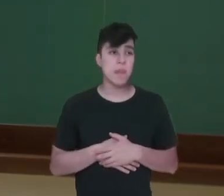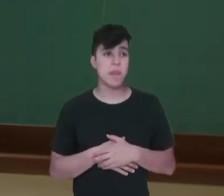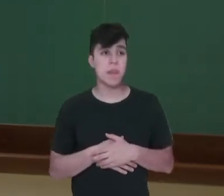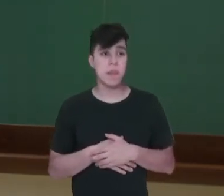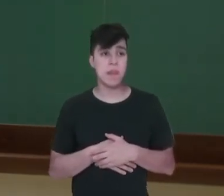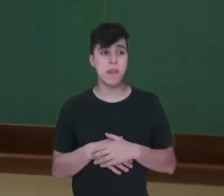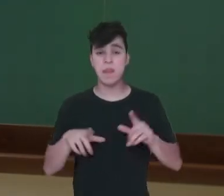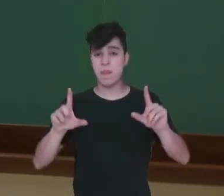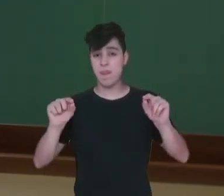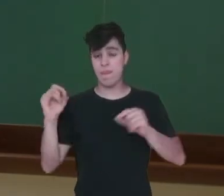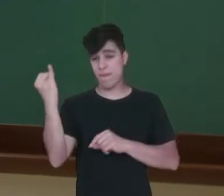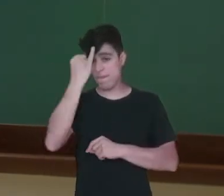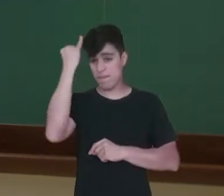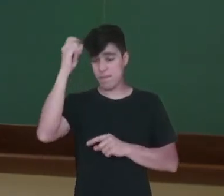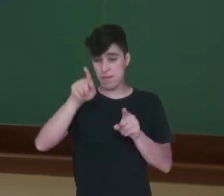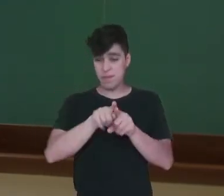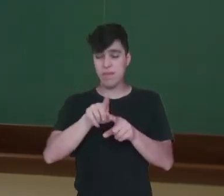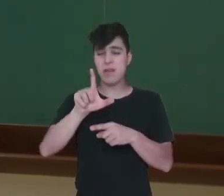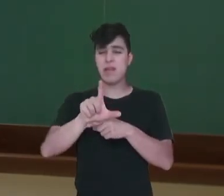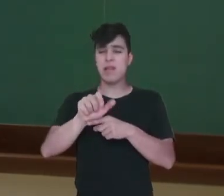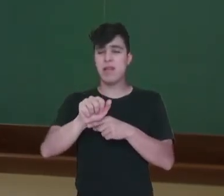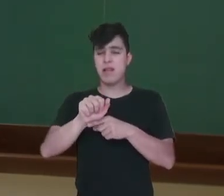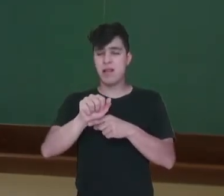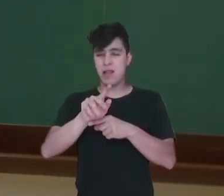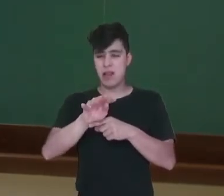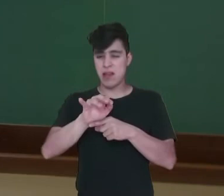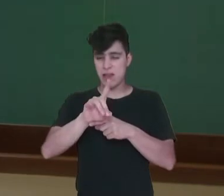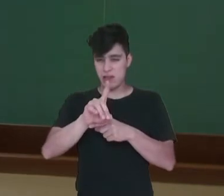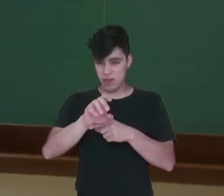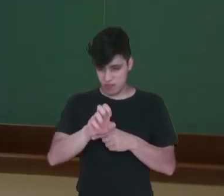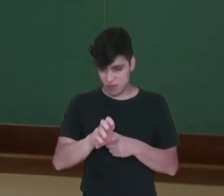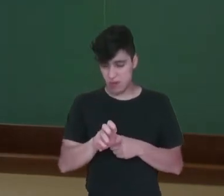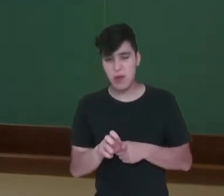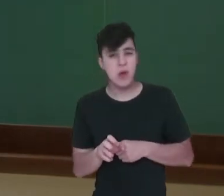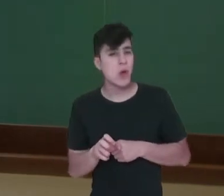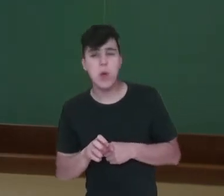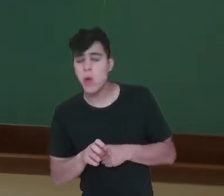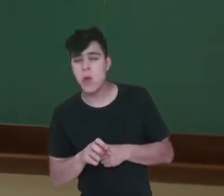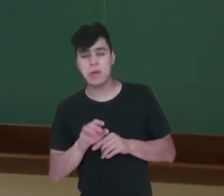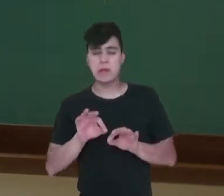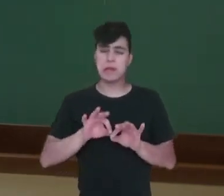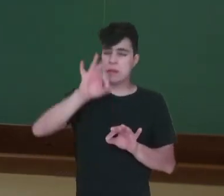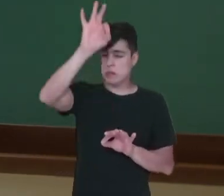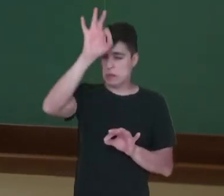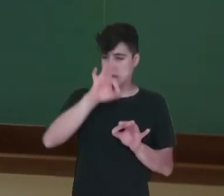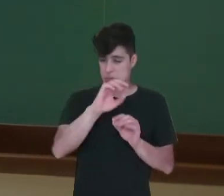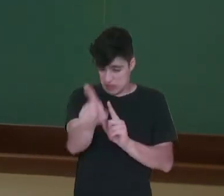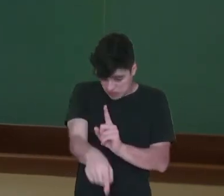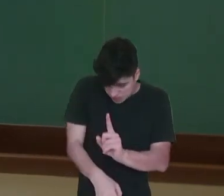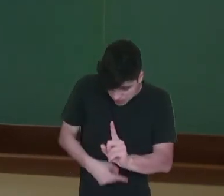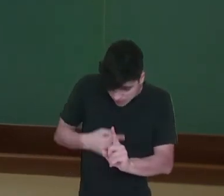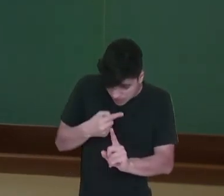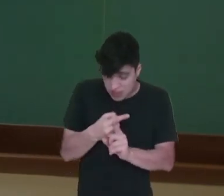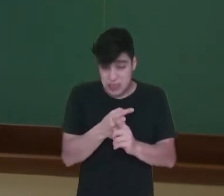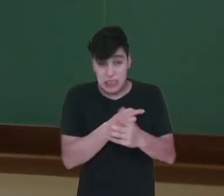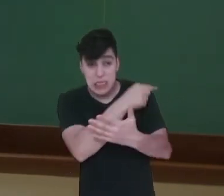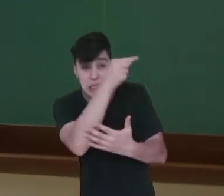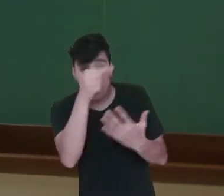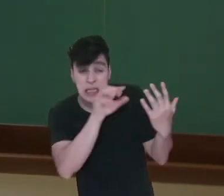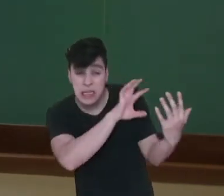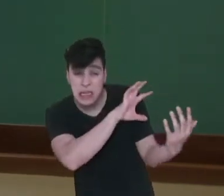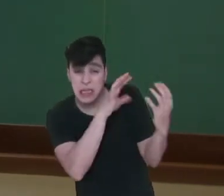questão da latitude e junto com outros fatores climáticos, mas ela